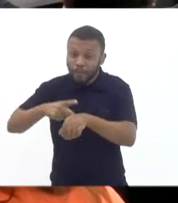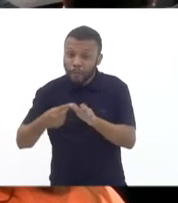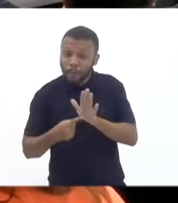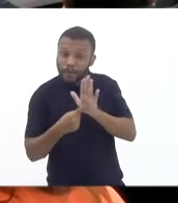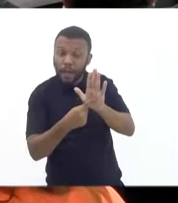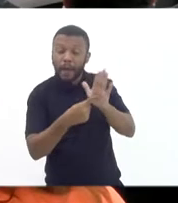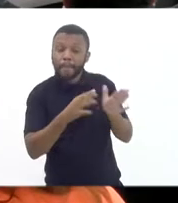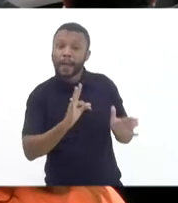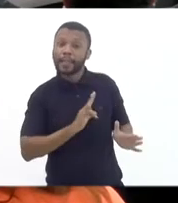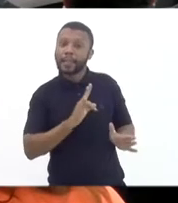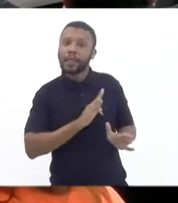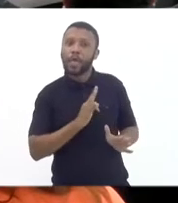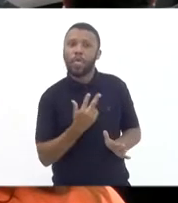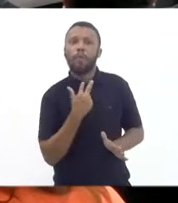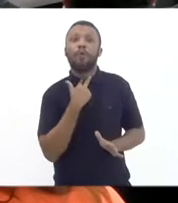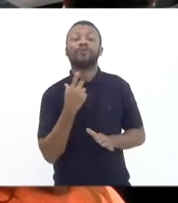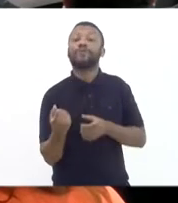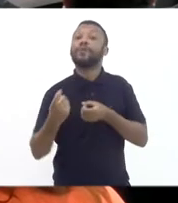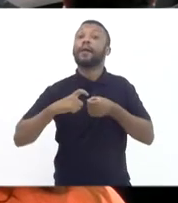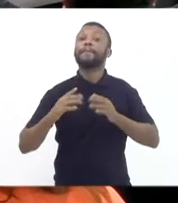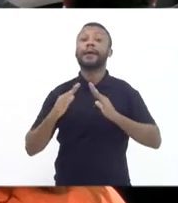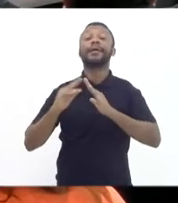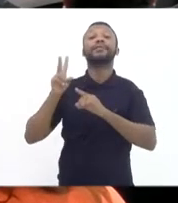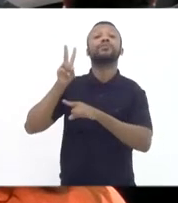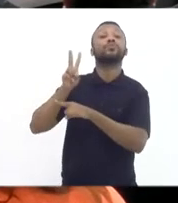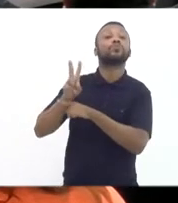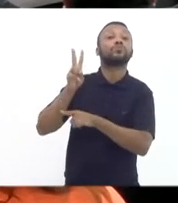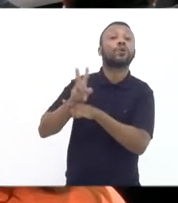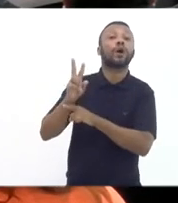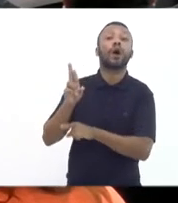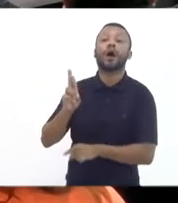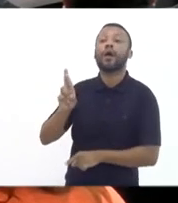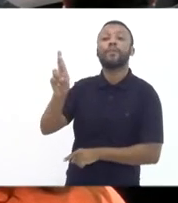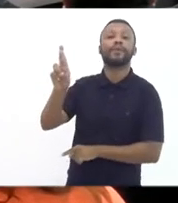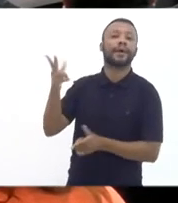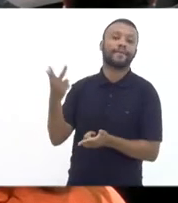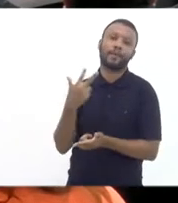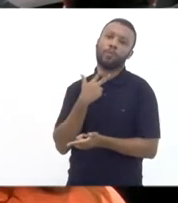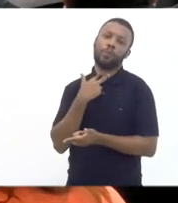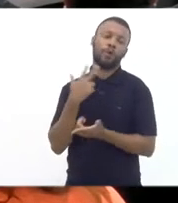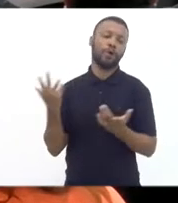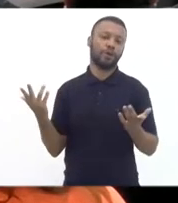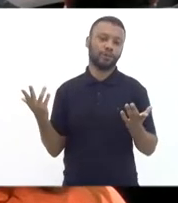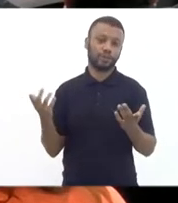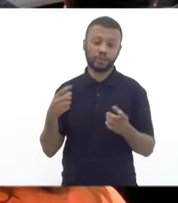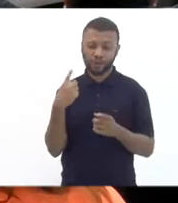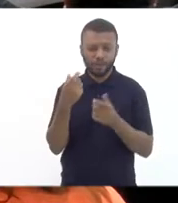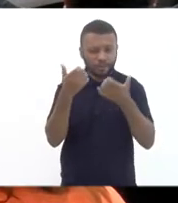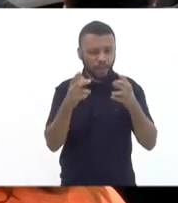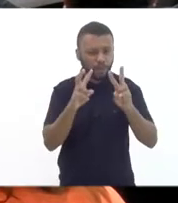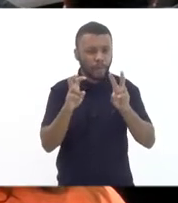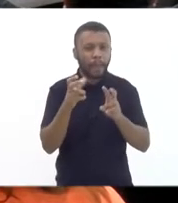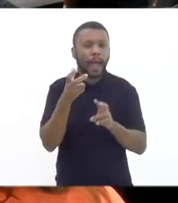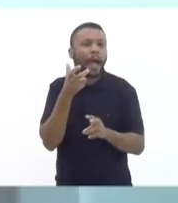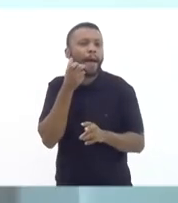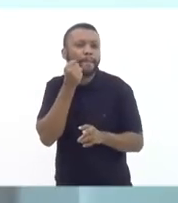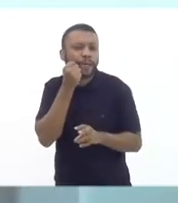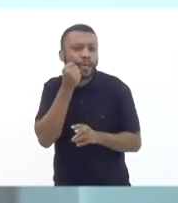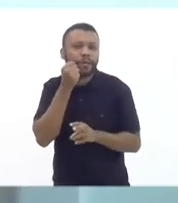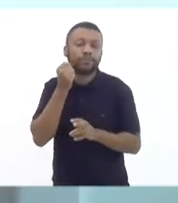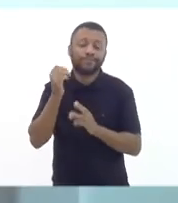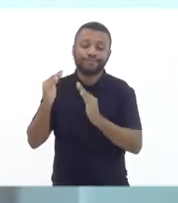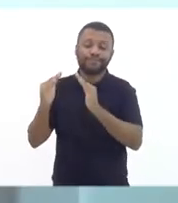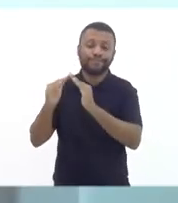pode voltar para a casa do dono, do tutor, do responsável. É, e quando a gente fala a questão de abrigo, assim, realmente